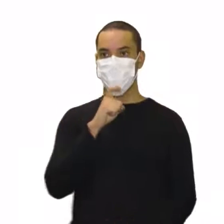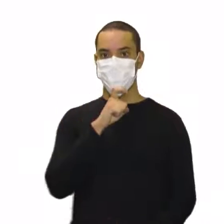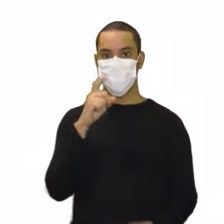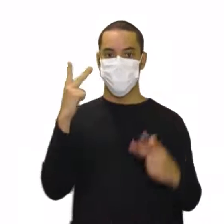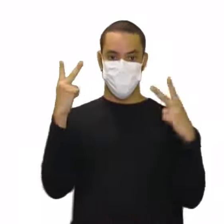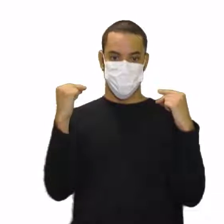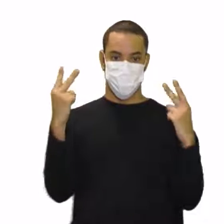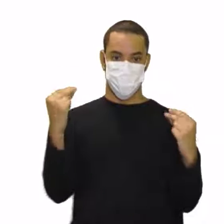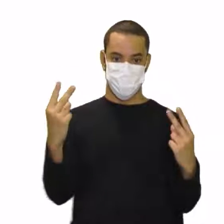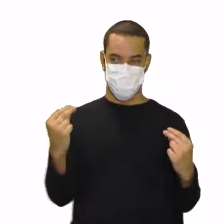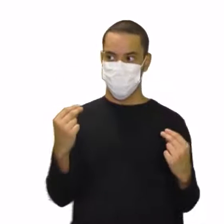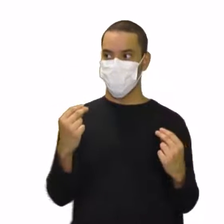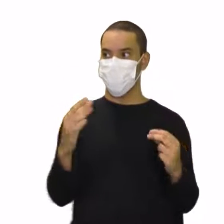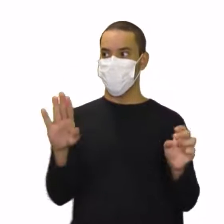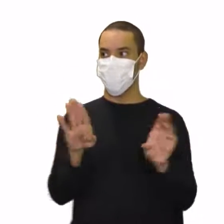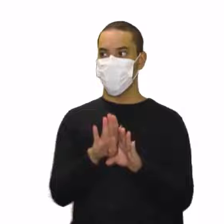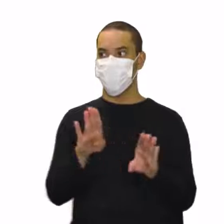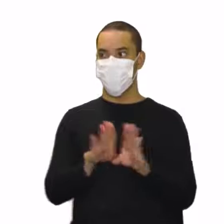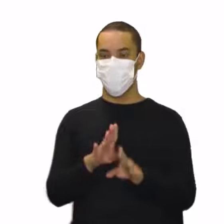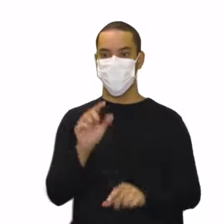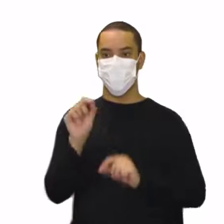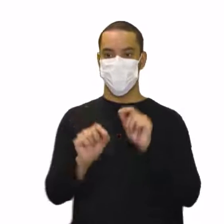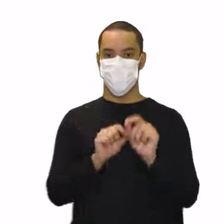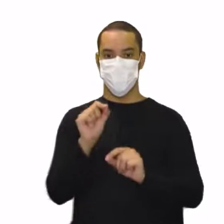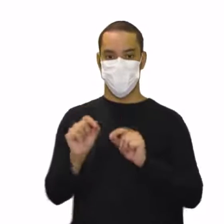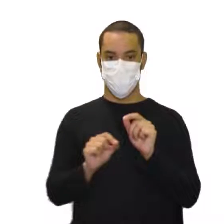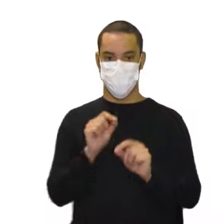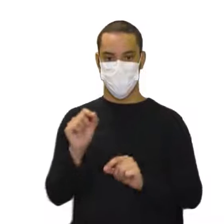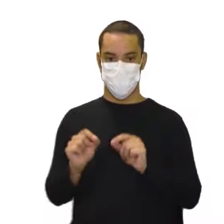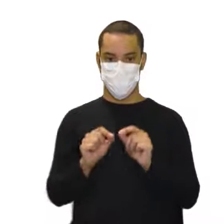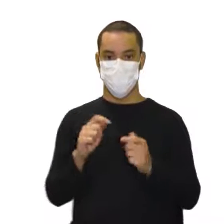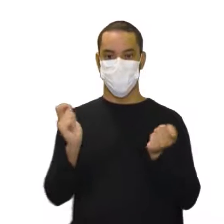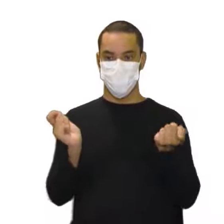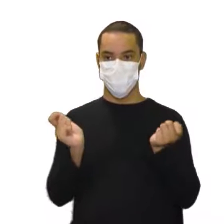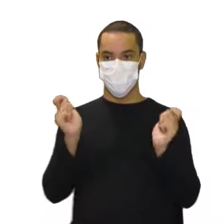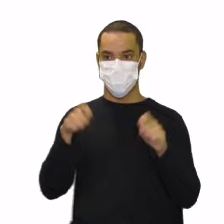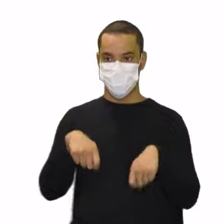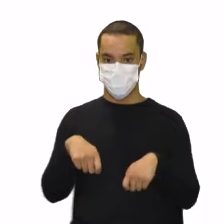só está passando, para girar esse